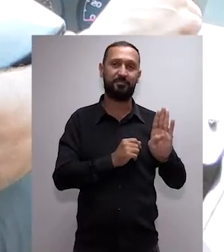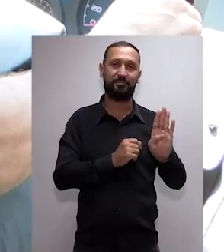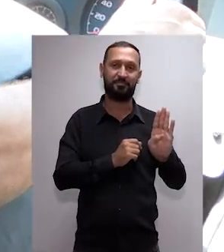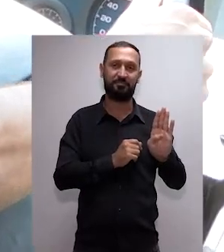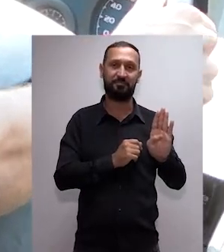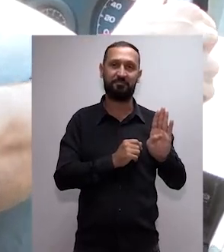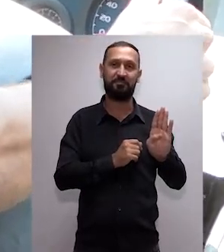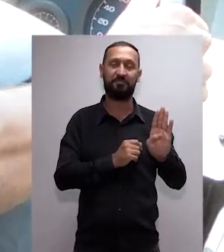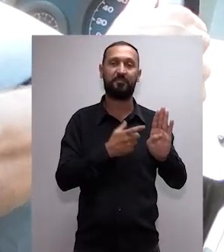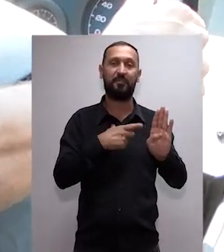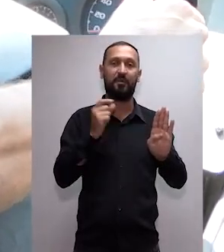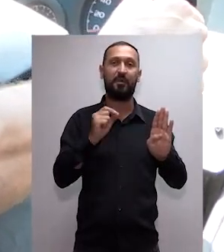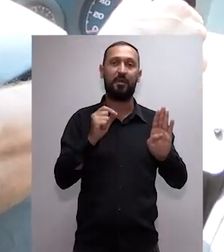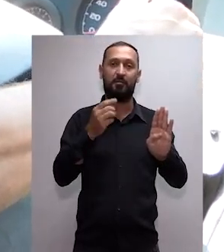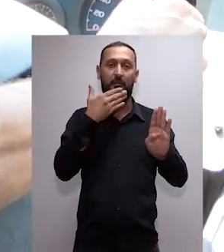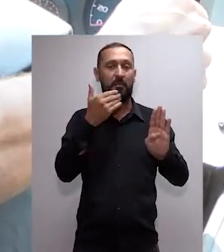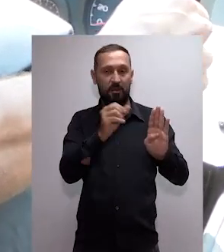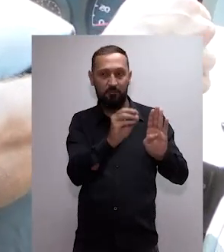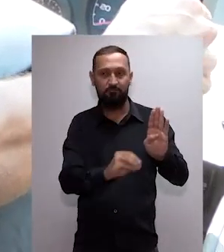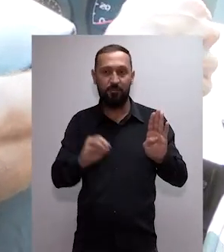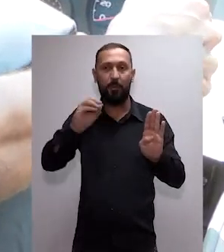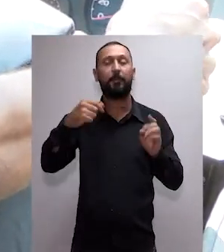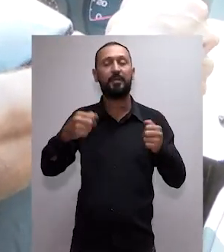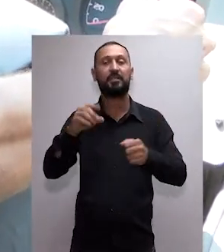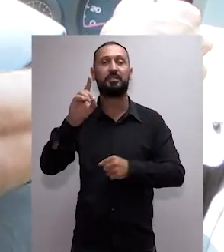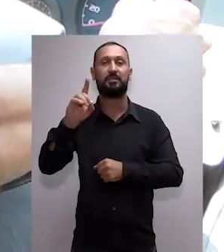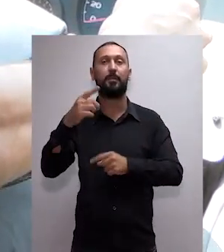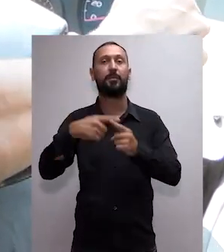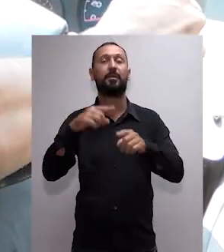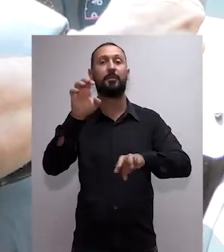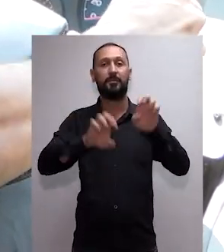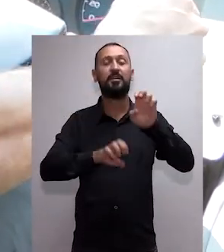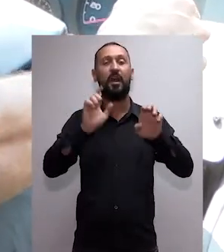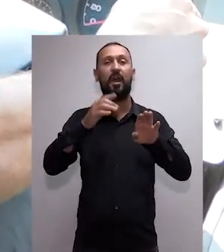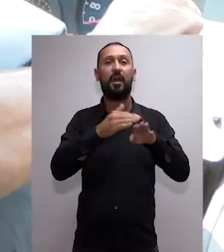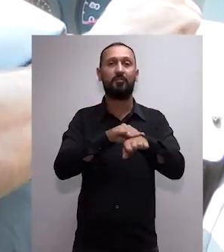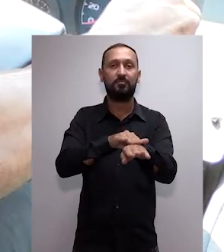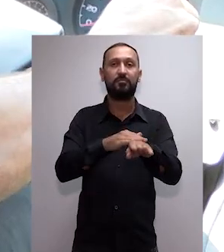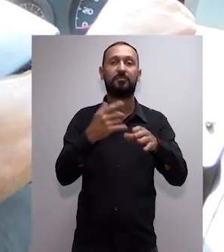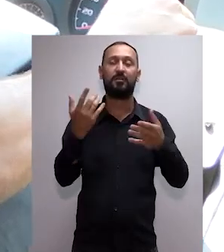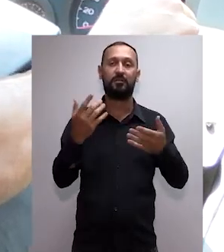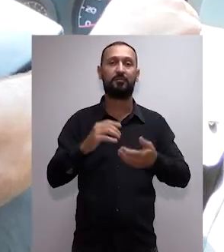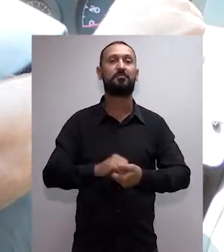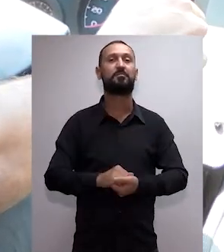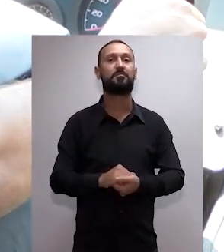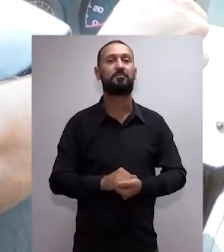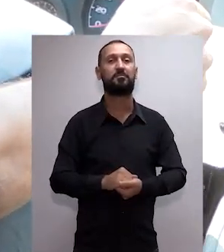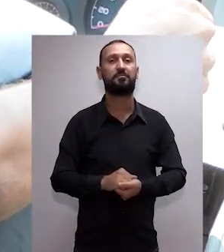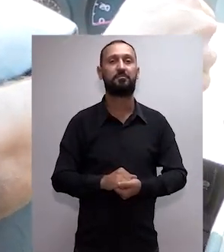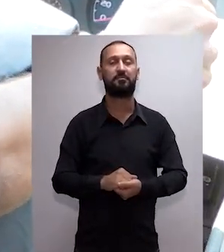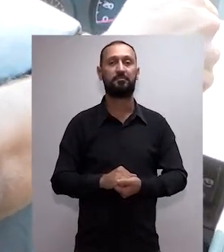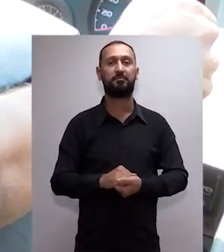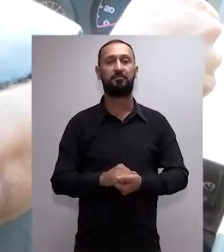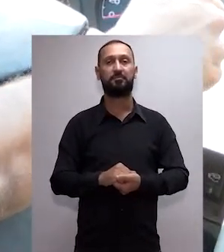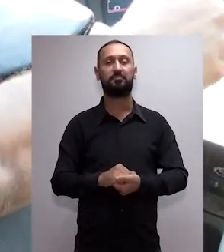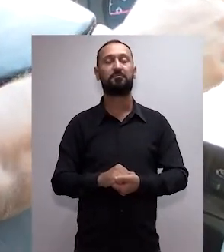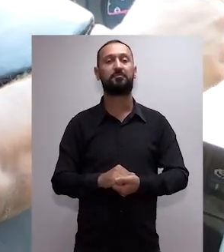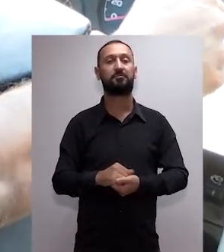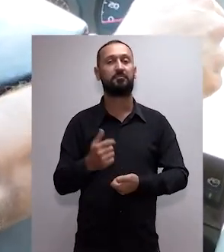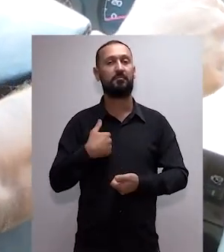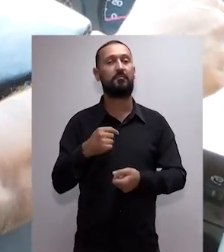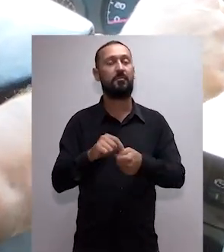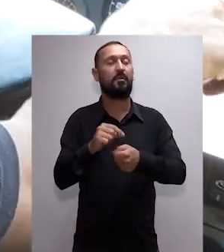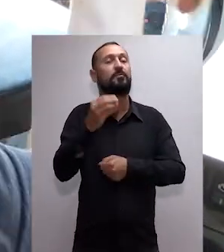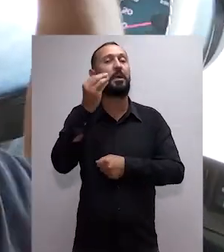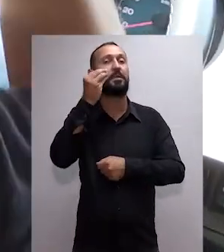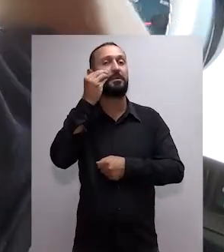para crescimento, eu preciso da D. A minha empresa é de caminhões, né? A Mercedes de caminhões. Bacana. Então, olha só, a gente está fazendo uma